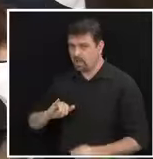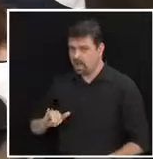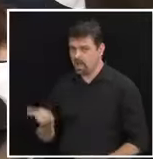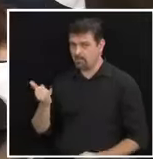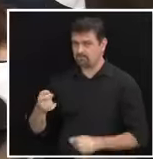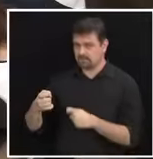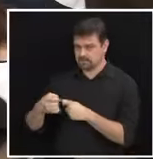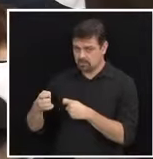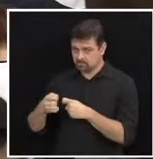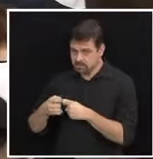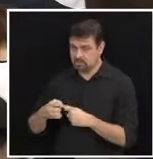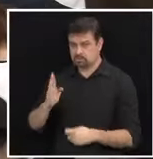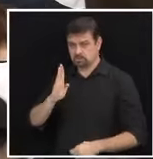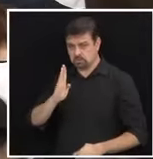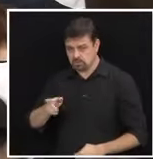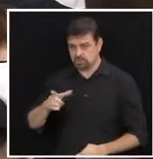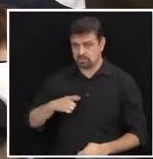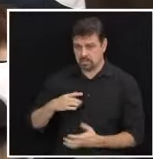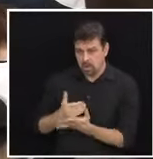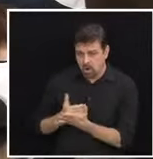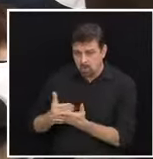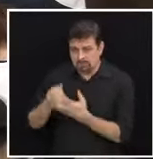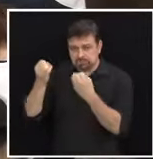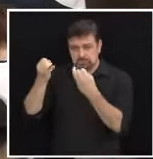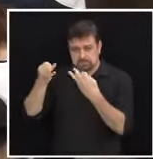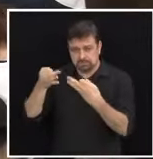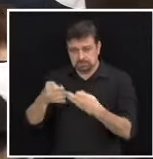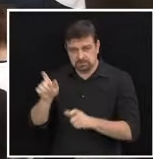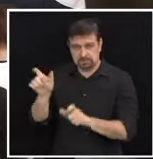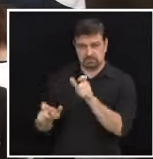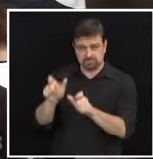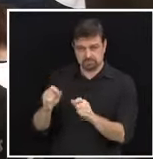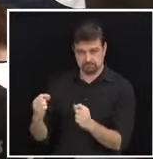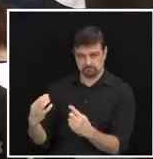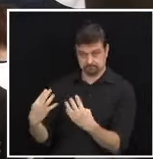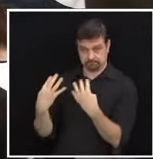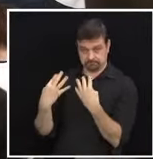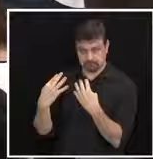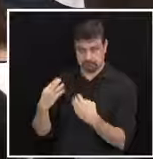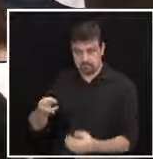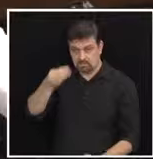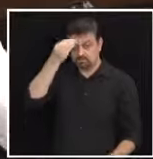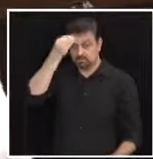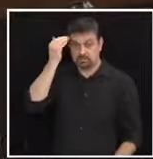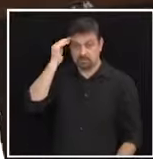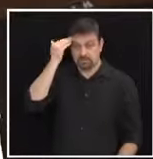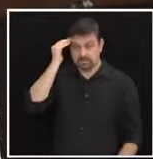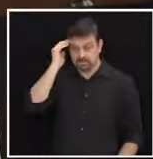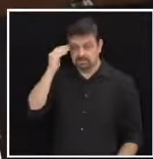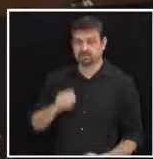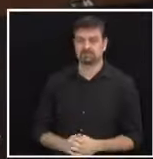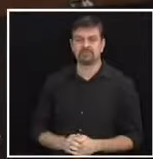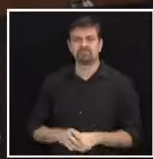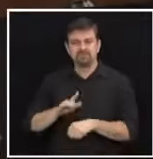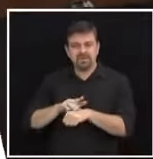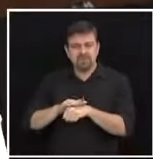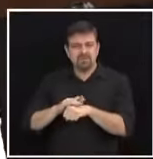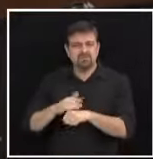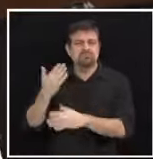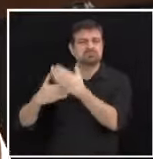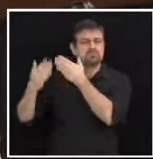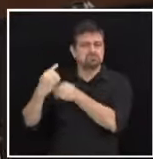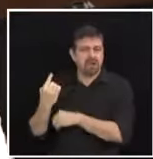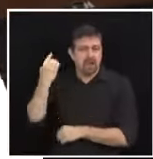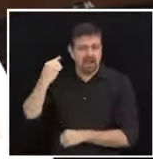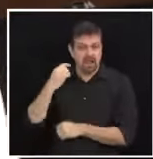que você, né, já está dando essa introdução para a gente, para quem está aqui assistindo a gente, essa era uma doença que matava muito nos